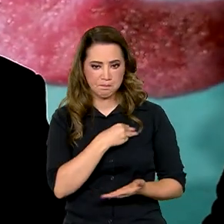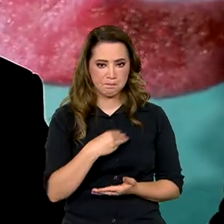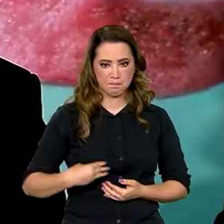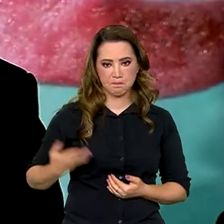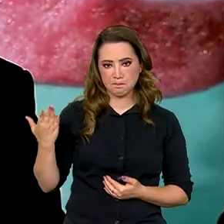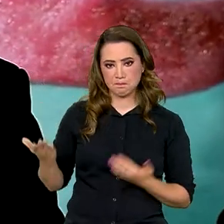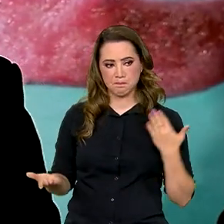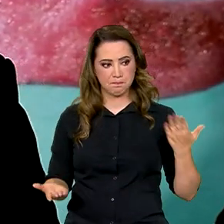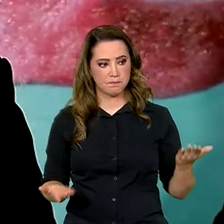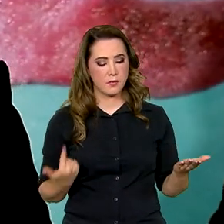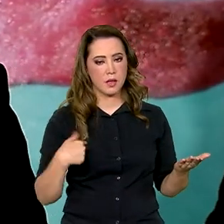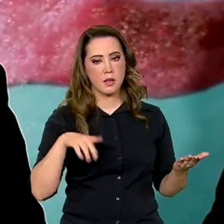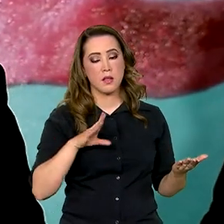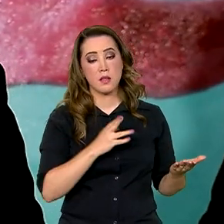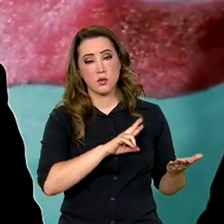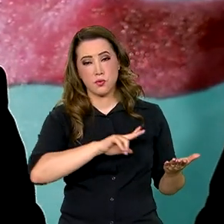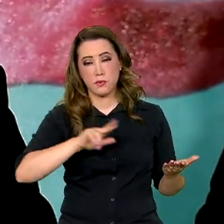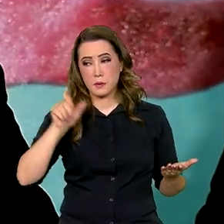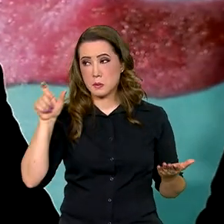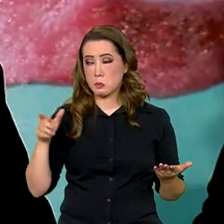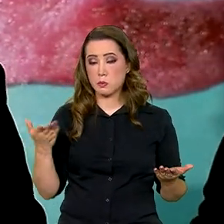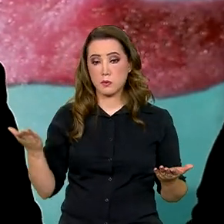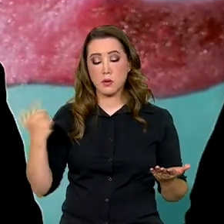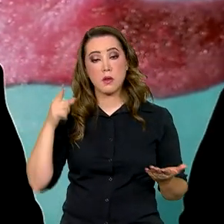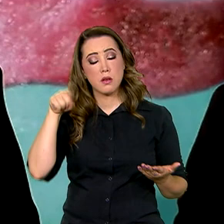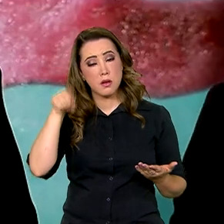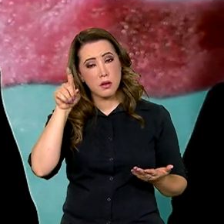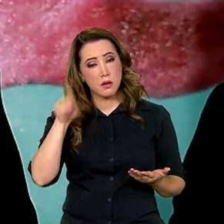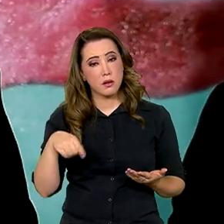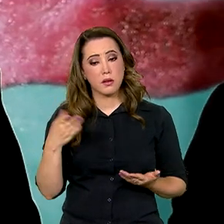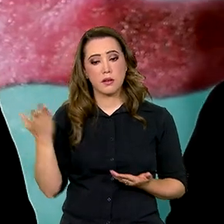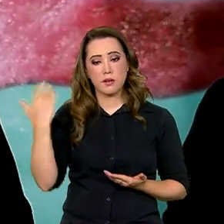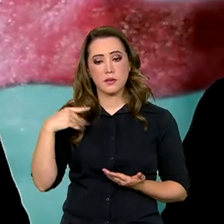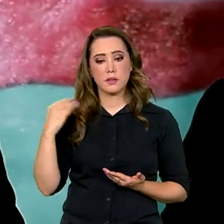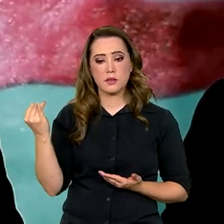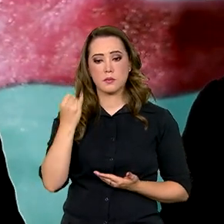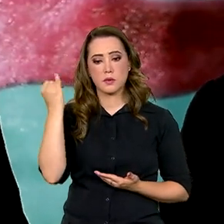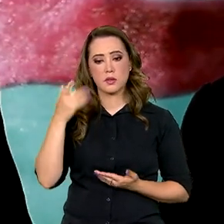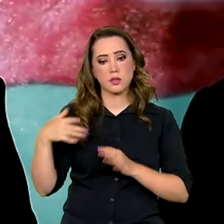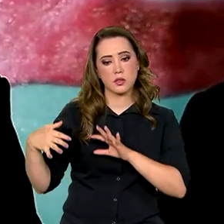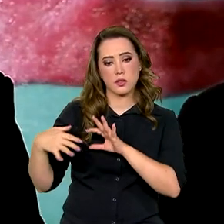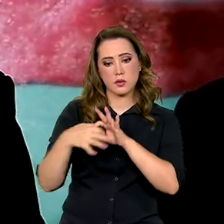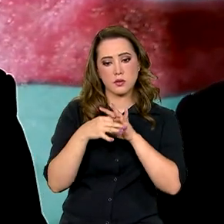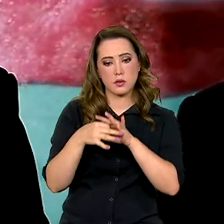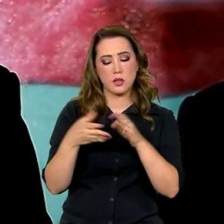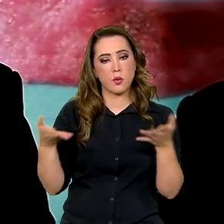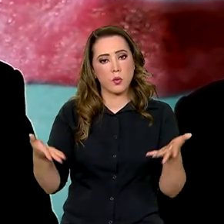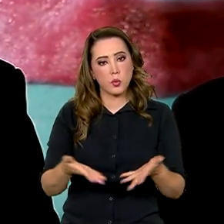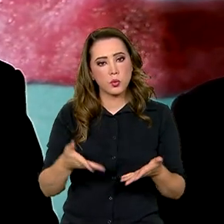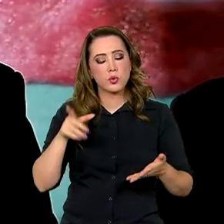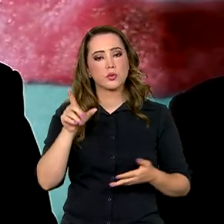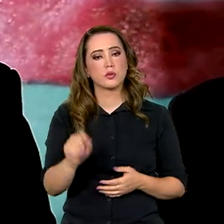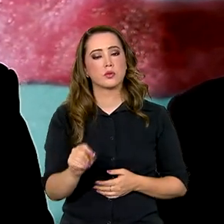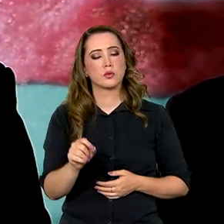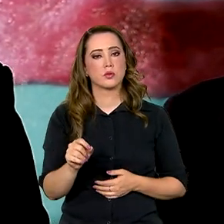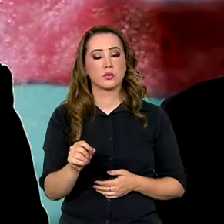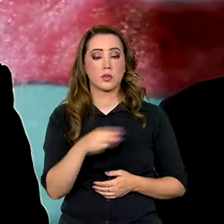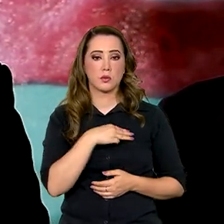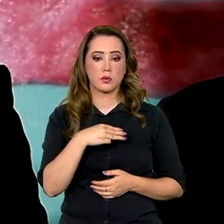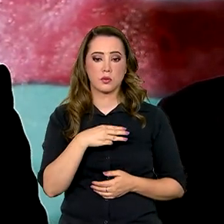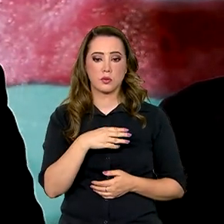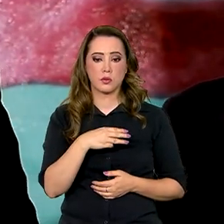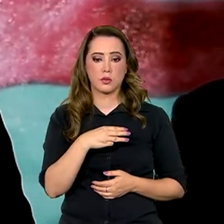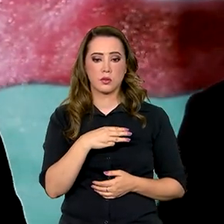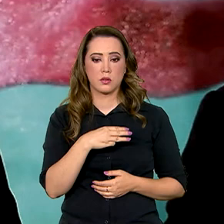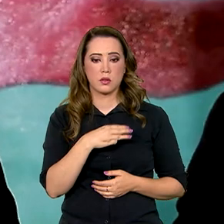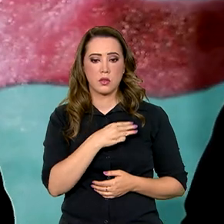foi posto ao nosso Ministro Padilha que são os paranínicos dessa aliança que fazemos aqui hoje que o ministro Lula